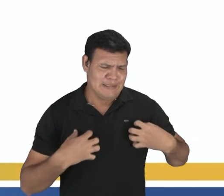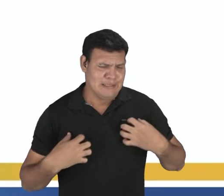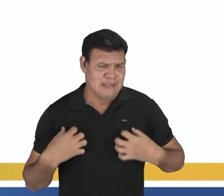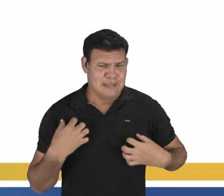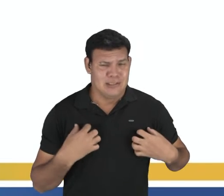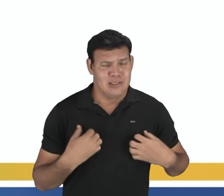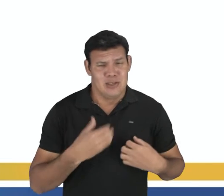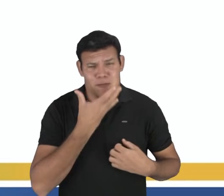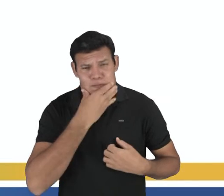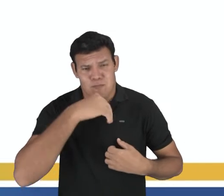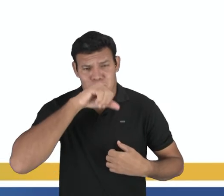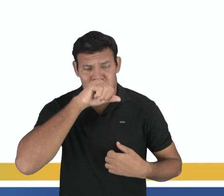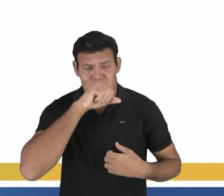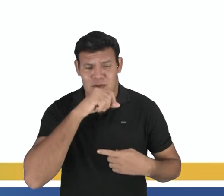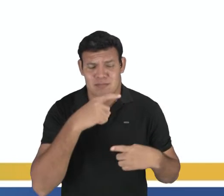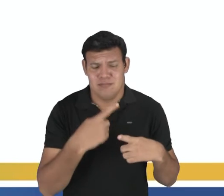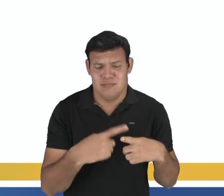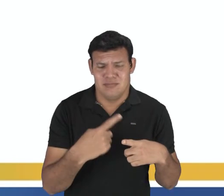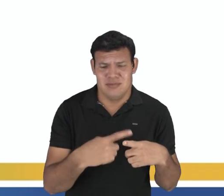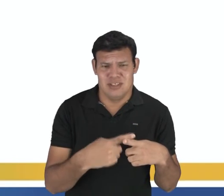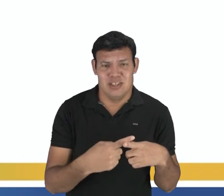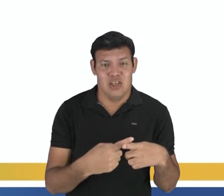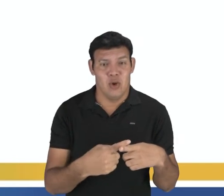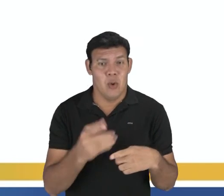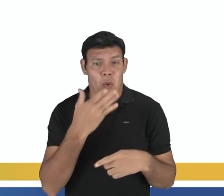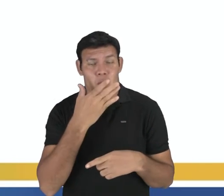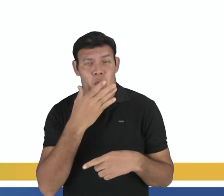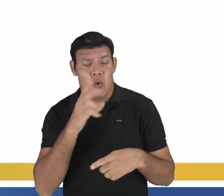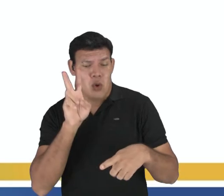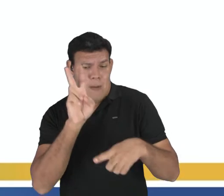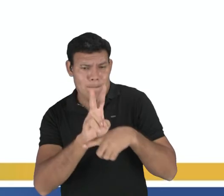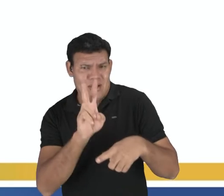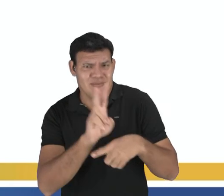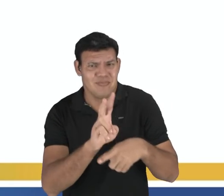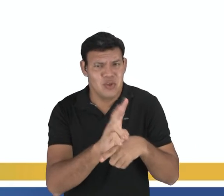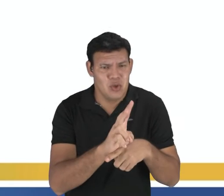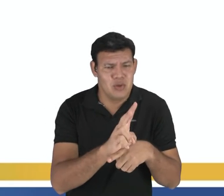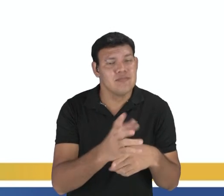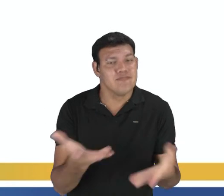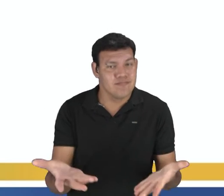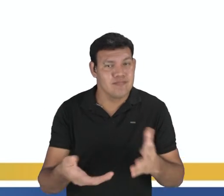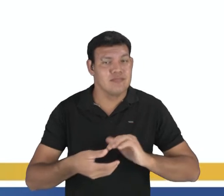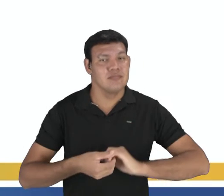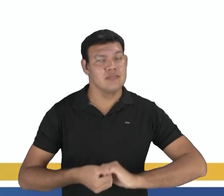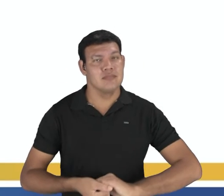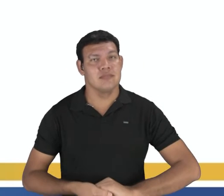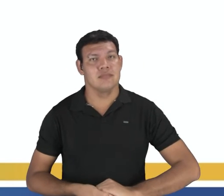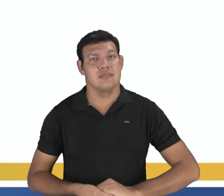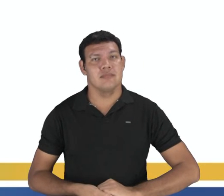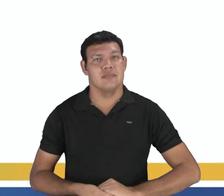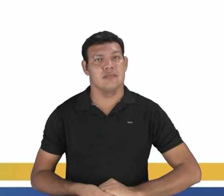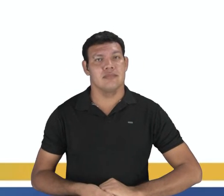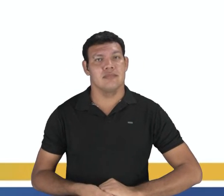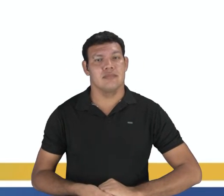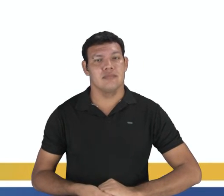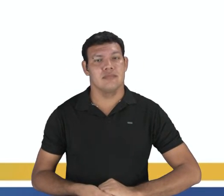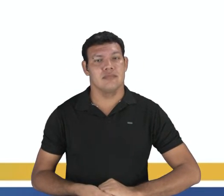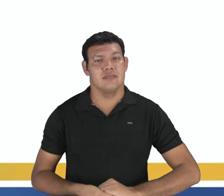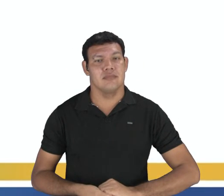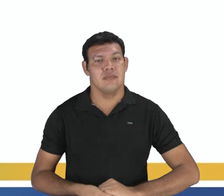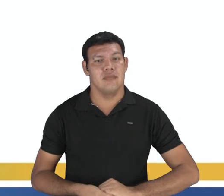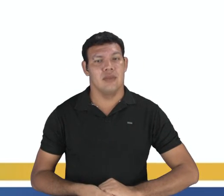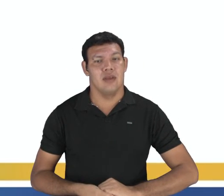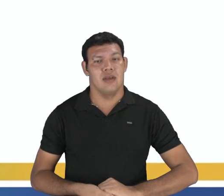pai dela quer fazer mais da vida Band Hero Father Wants them to stay Live mas o pai dela